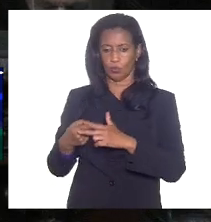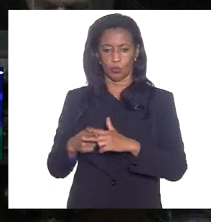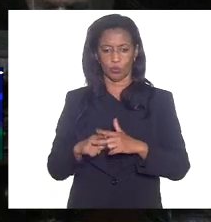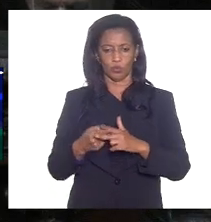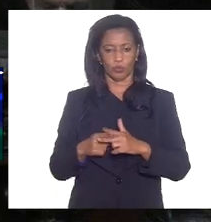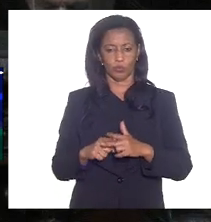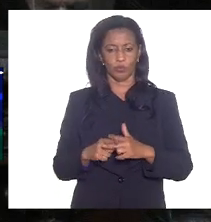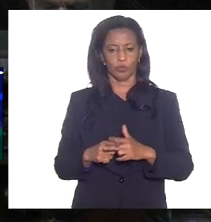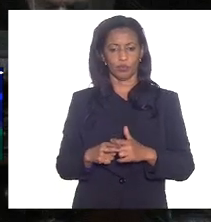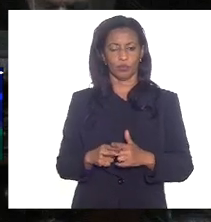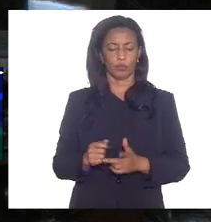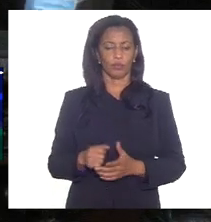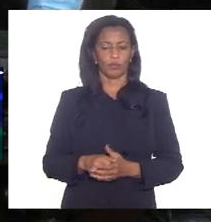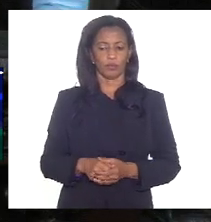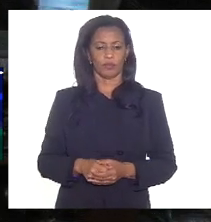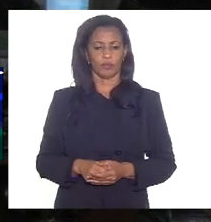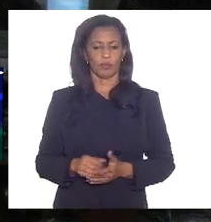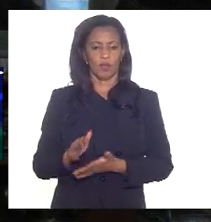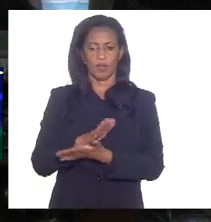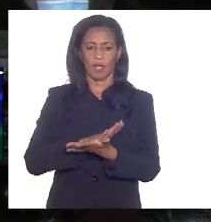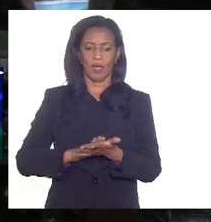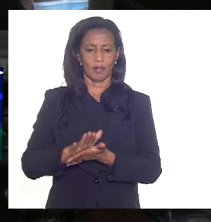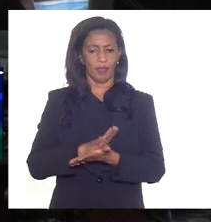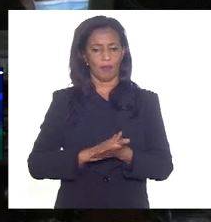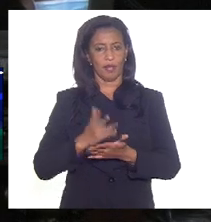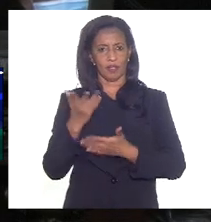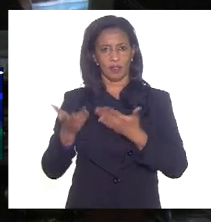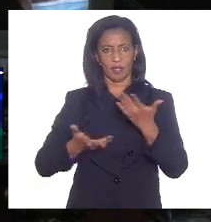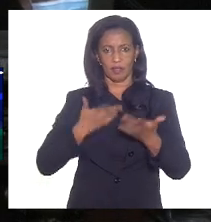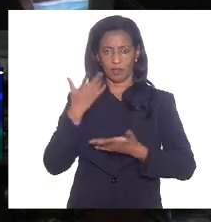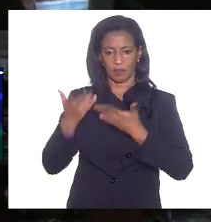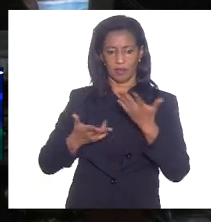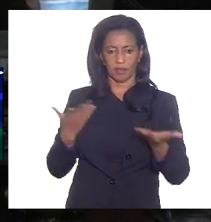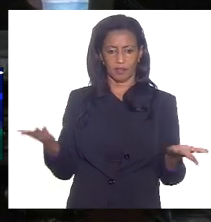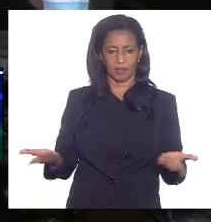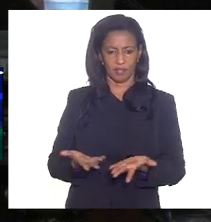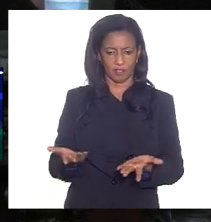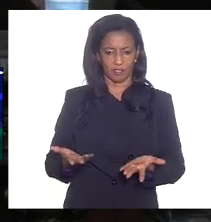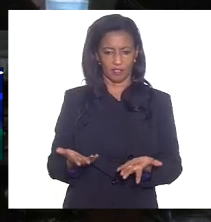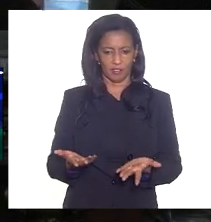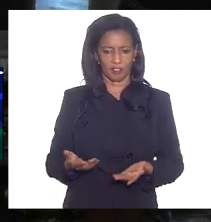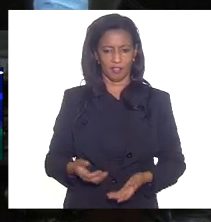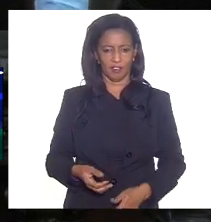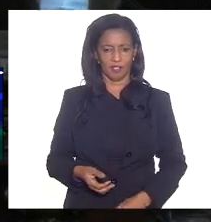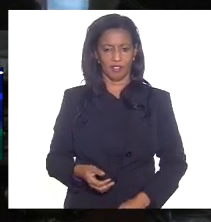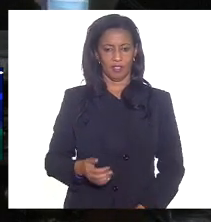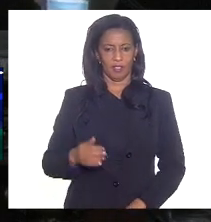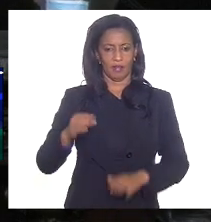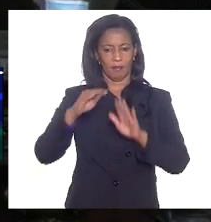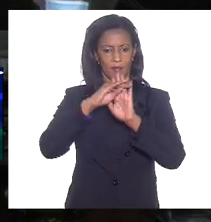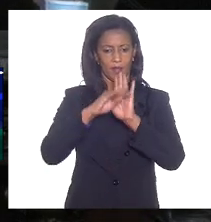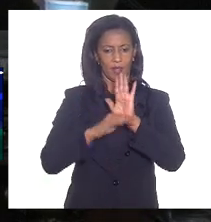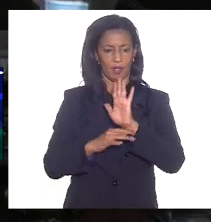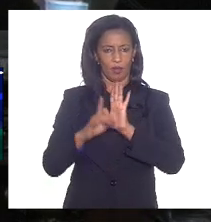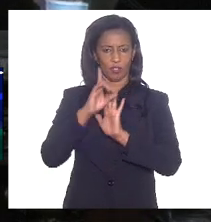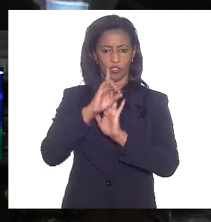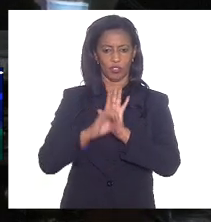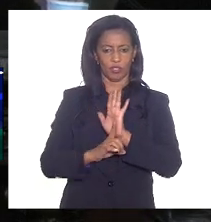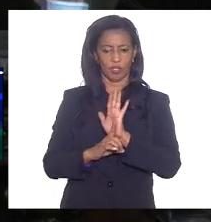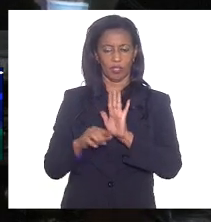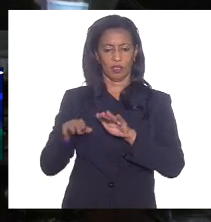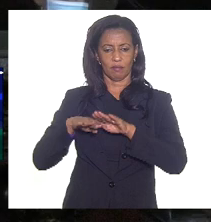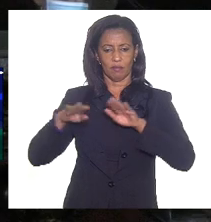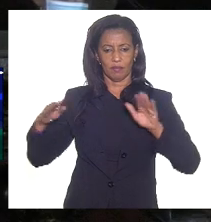discussão. Nada mais a tratar na ordem do dia, presidência, antes de conceder pela ordem as declarações, há sobre a